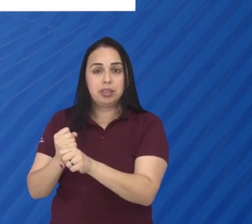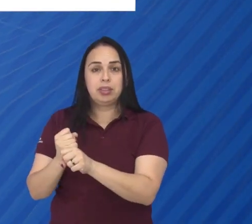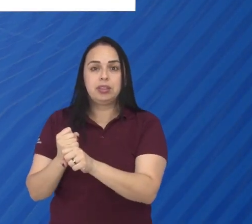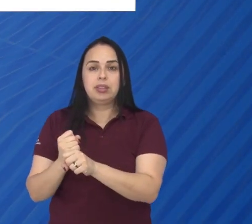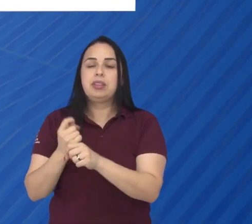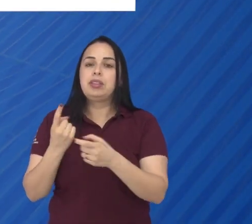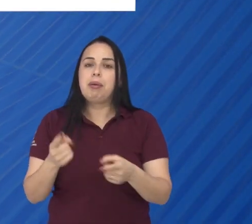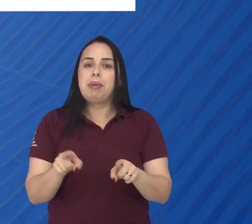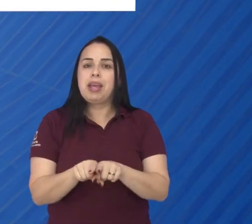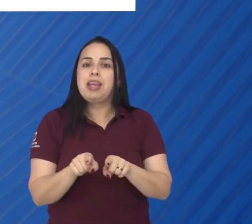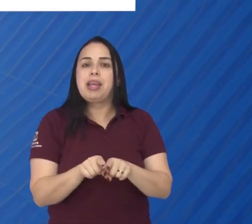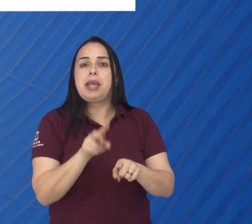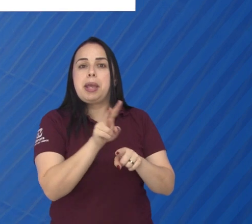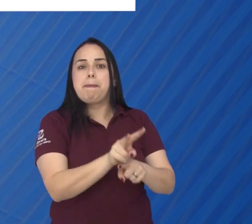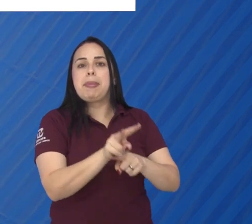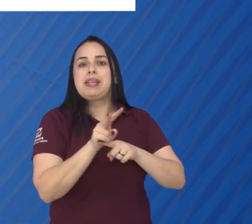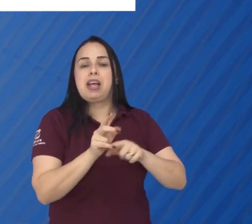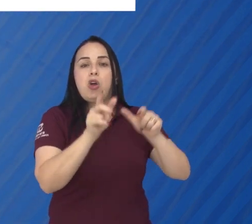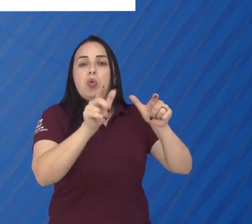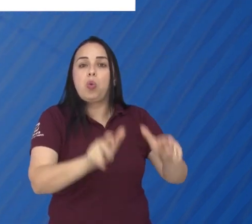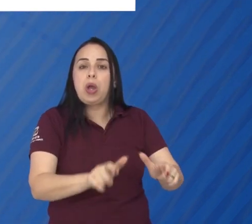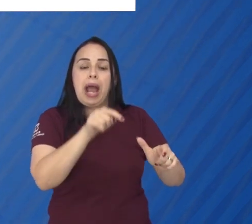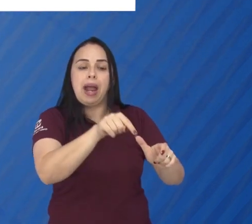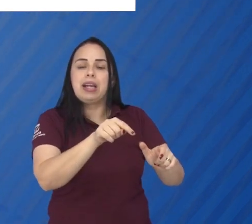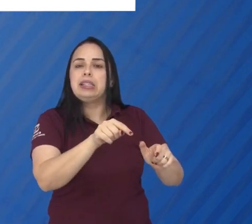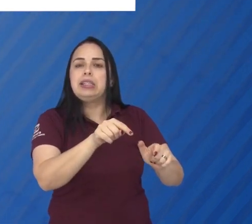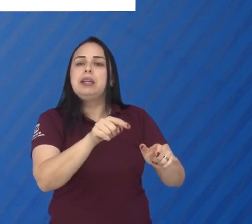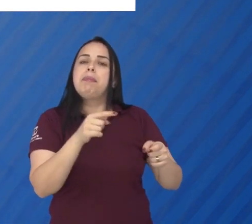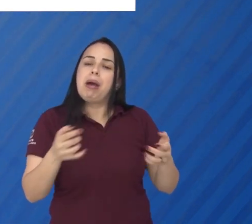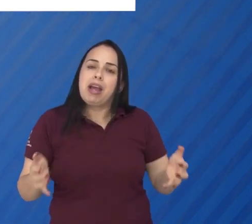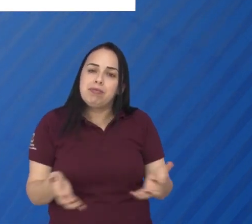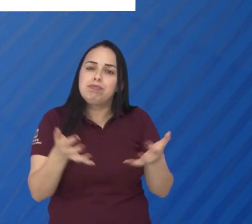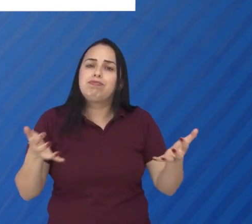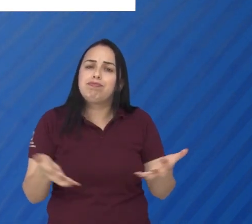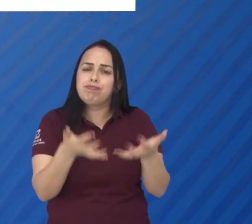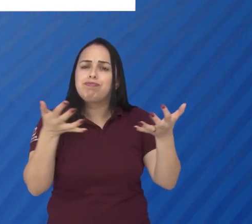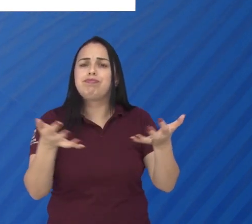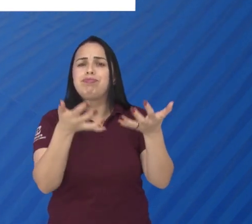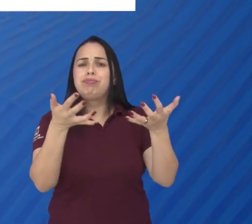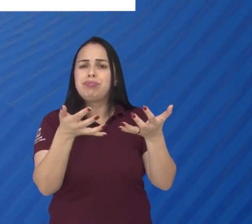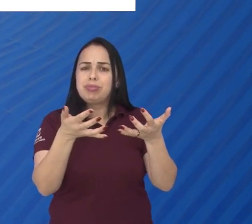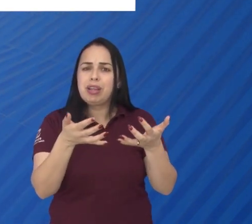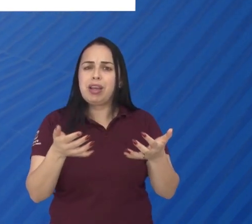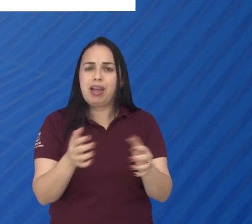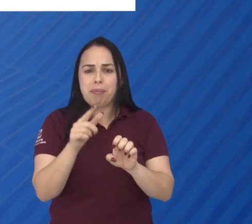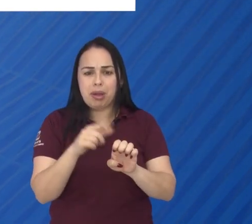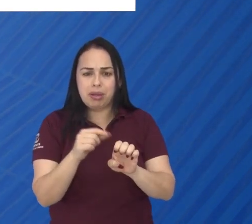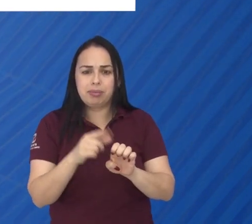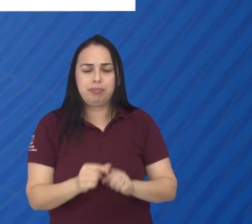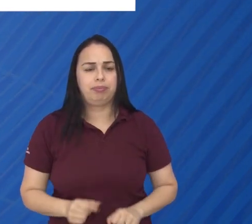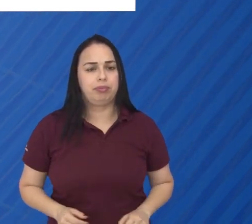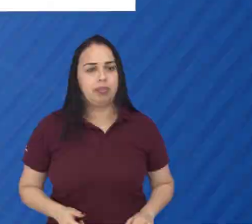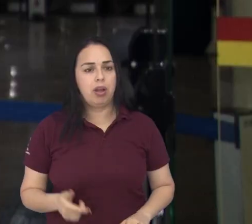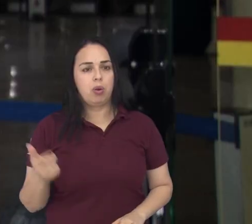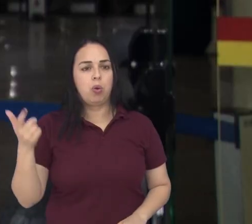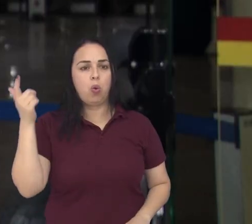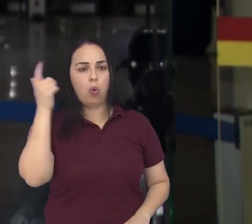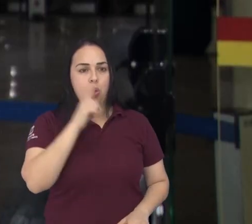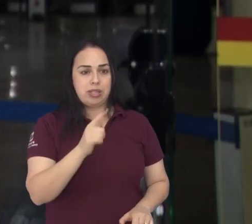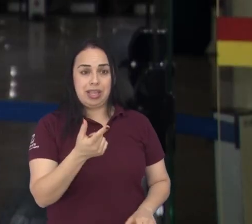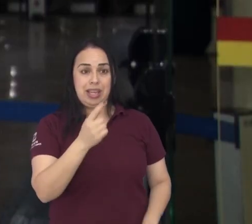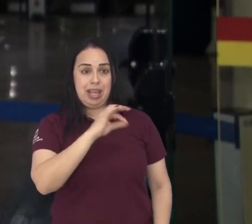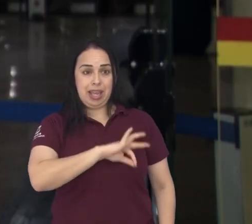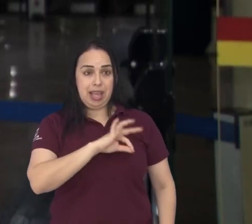a concessão de espaço público sem custos, a fim de fomentar o empreendedorismo feminino no município. Isso